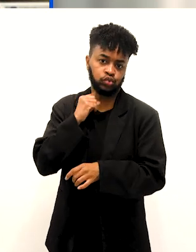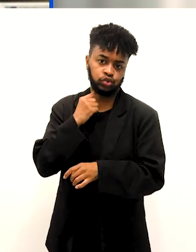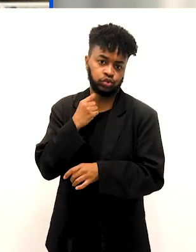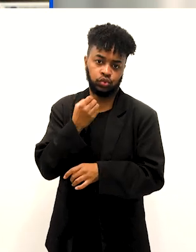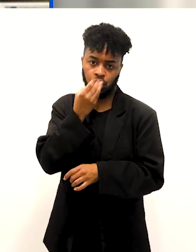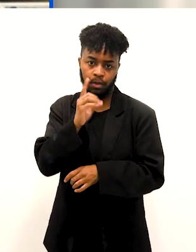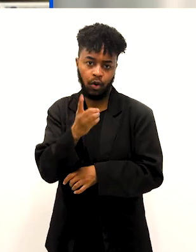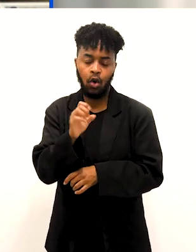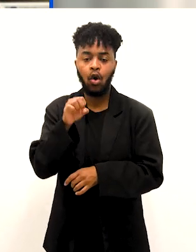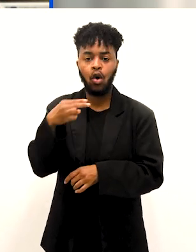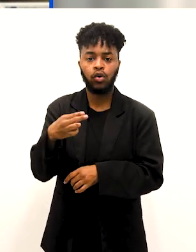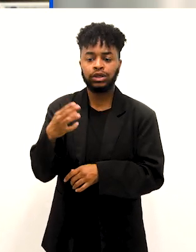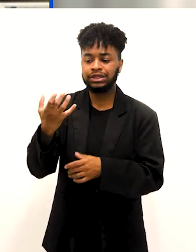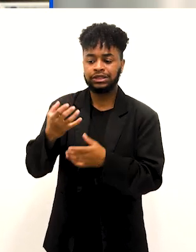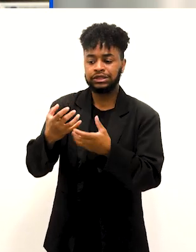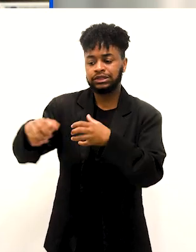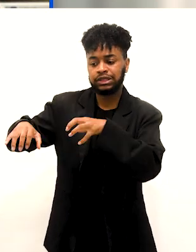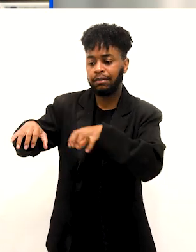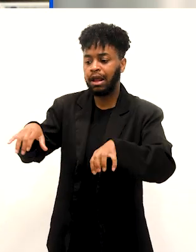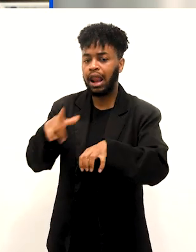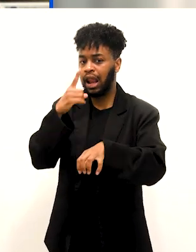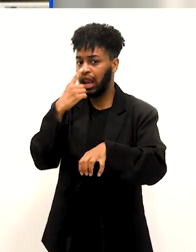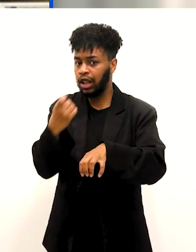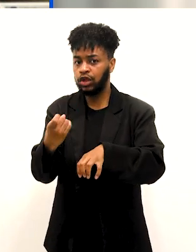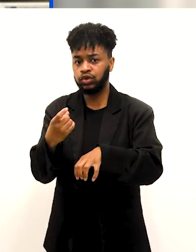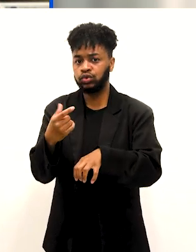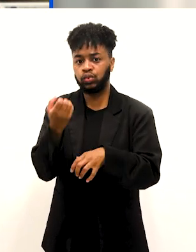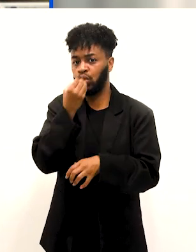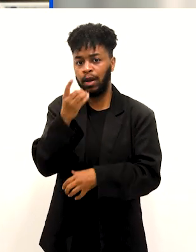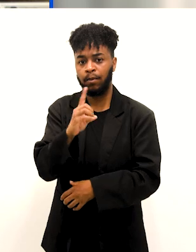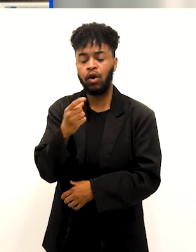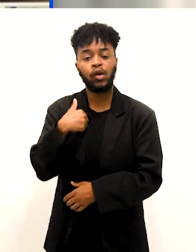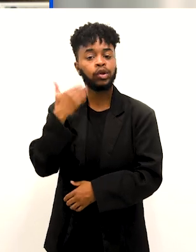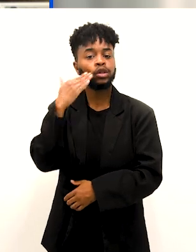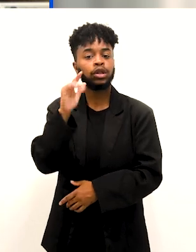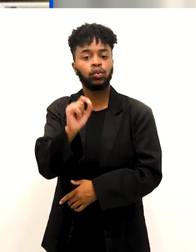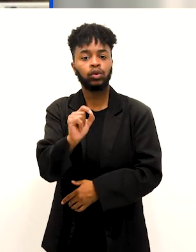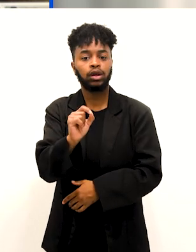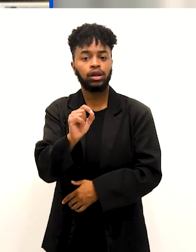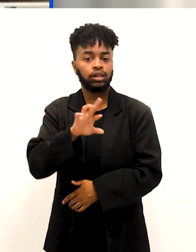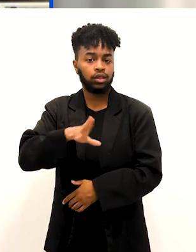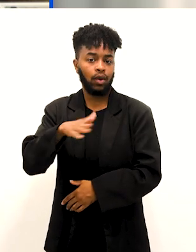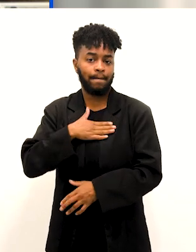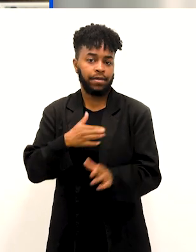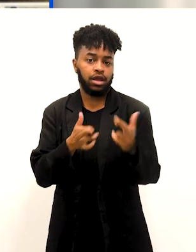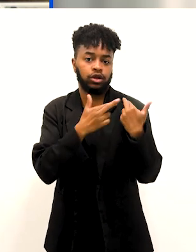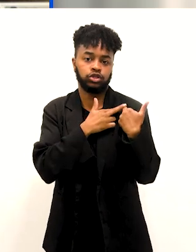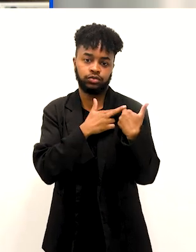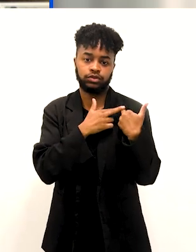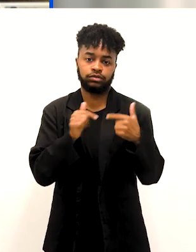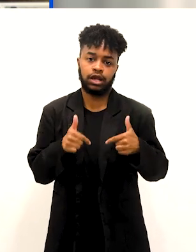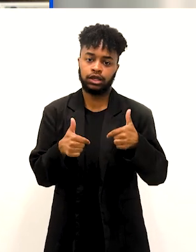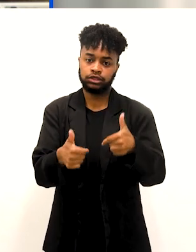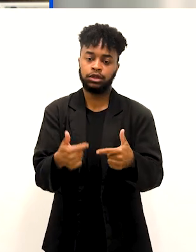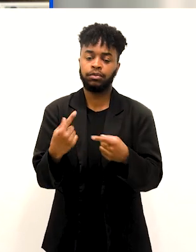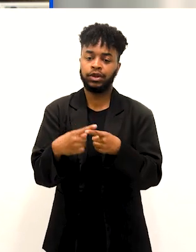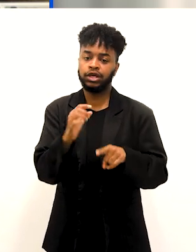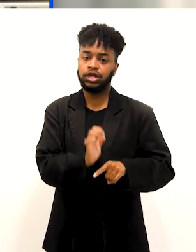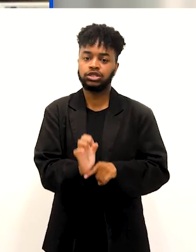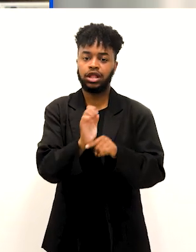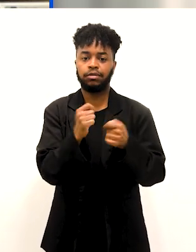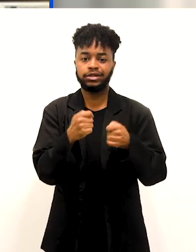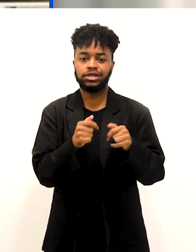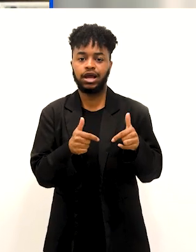município é ineficiente, eu tendo a entender que talvez não seja a minha responsabilidade fazer aquilo que o Estado deveria